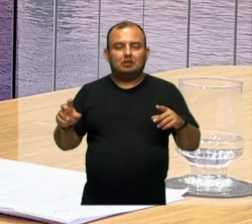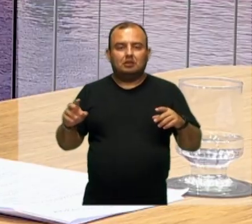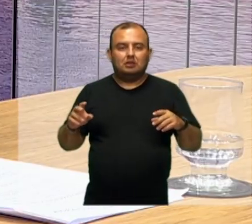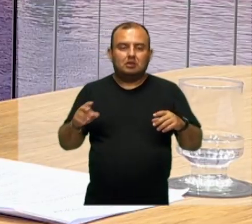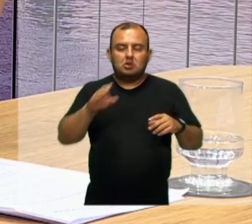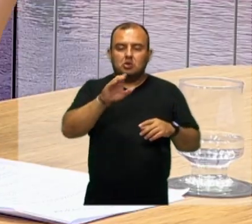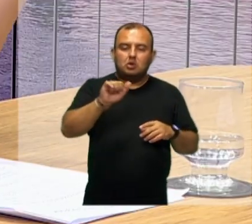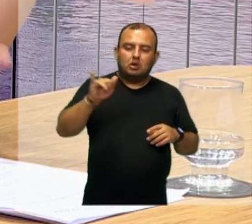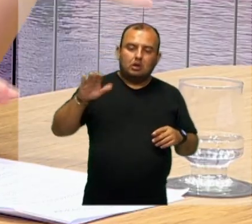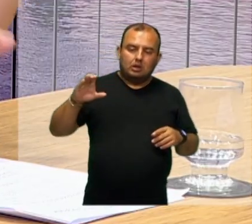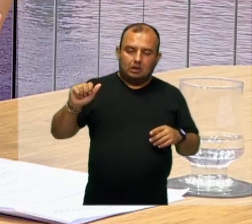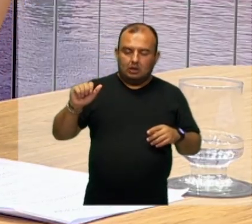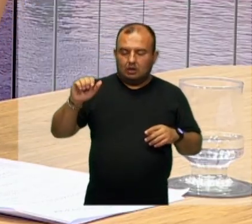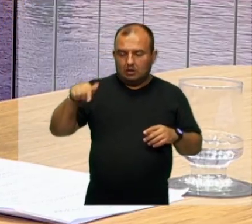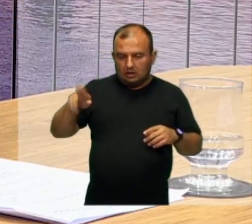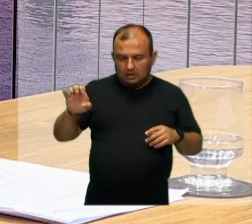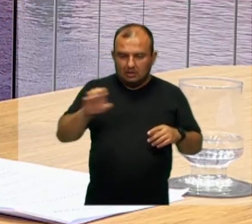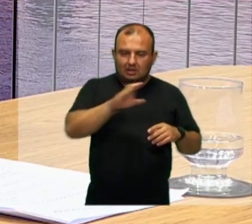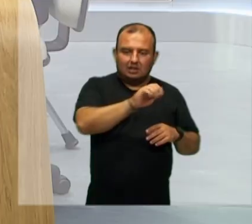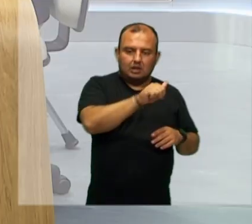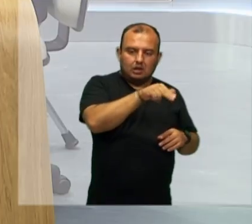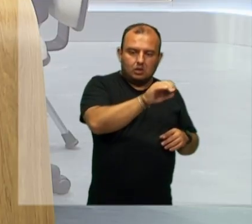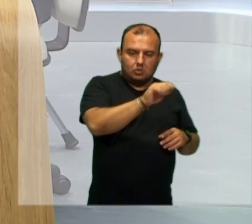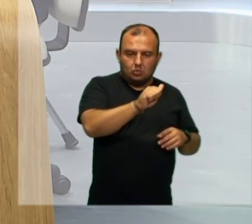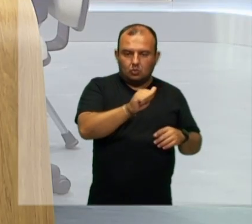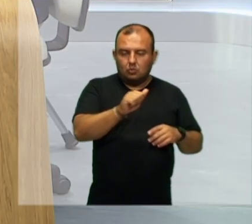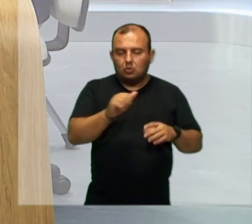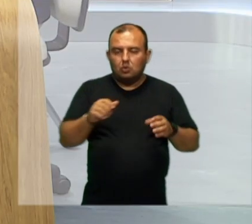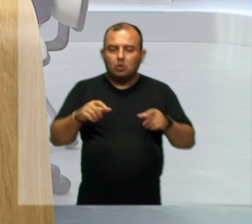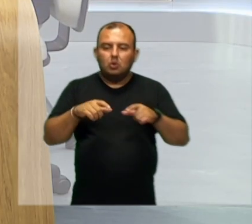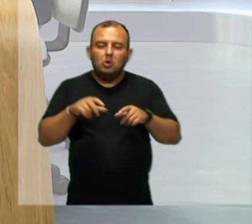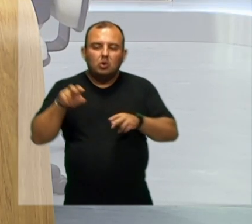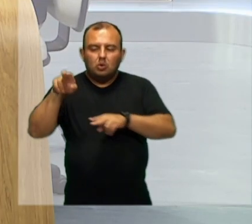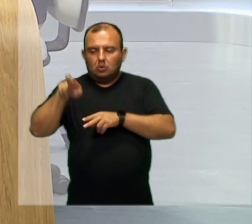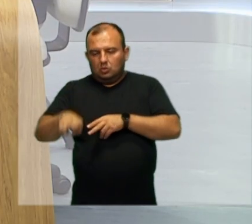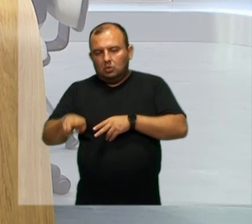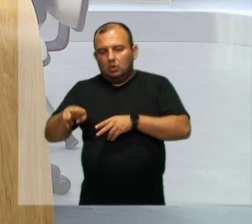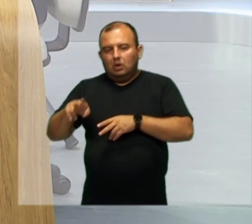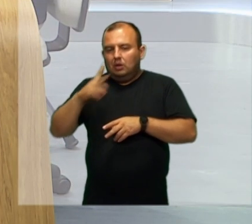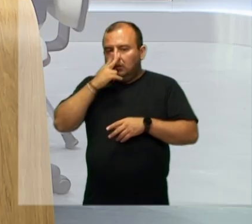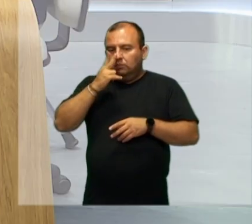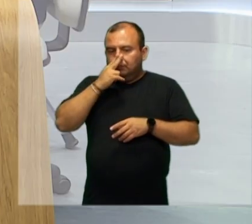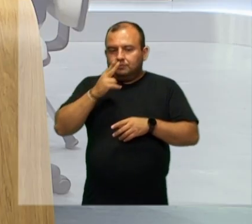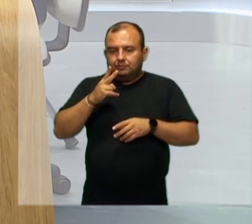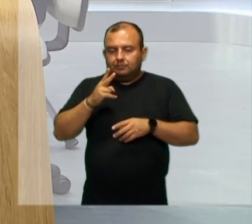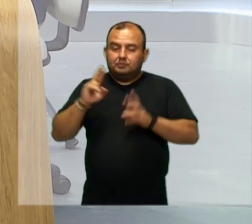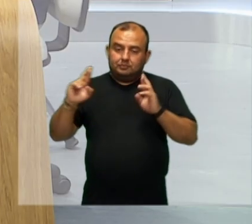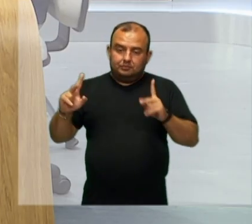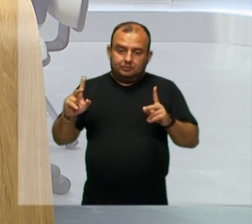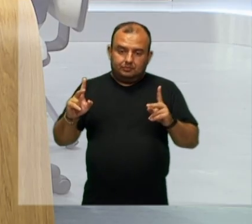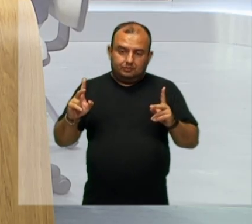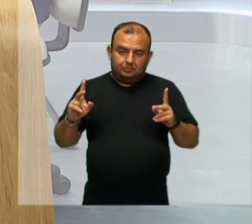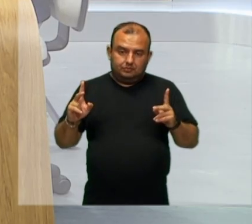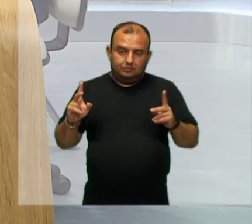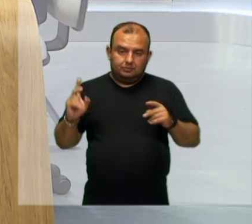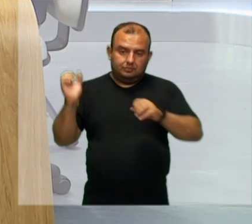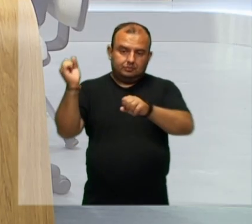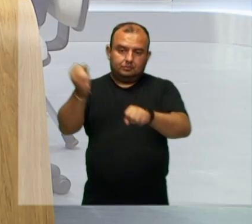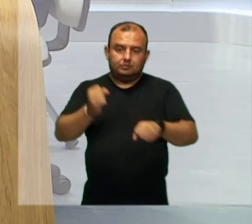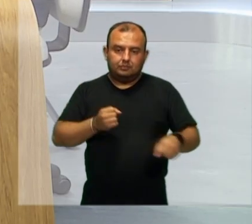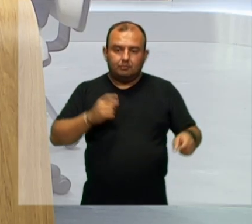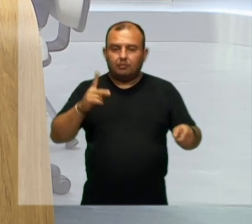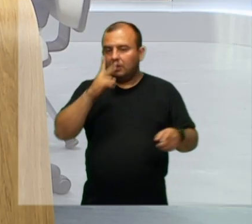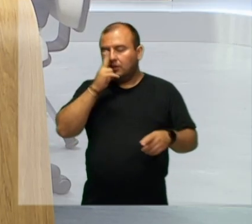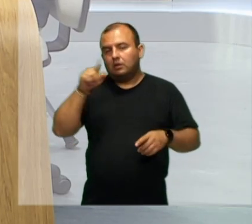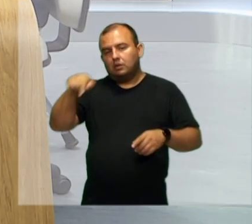caiaque para a canoa? O caiaque é bem parecido, apesar de ser diferente, com esse caiaque que a gente vai na